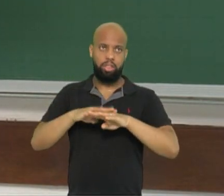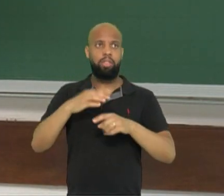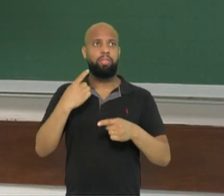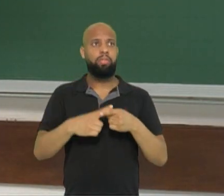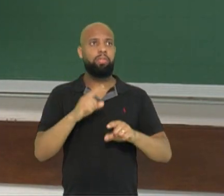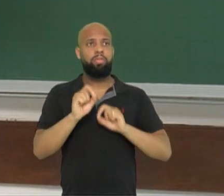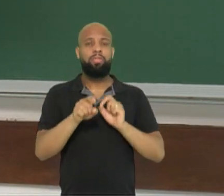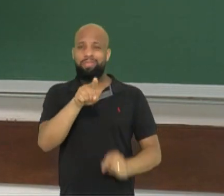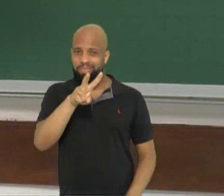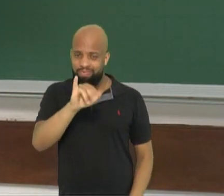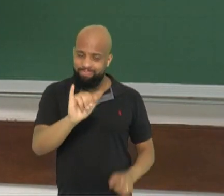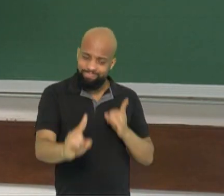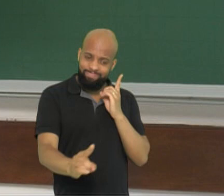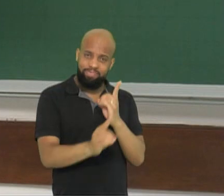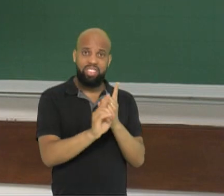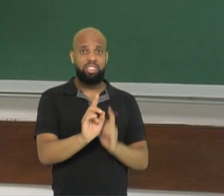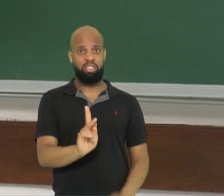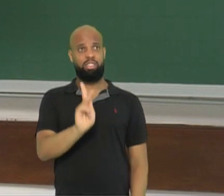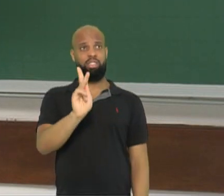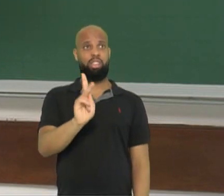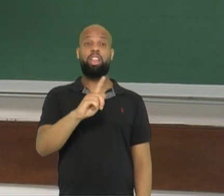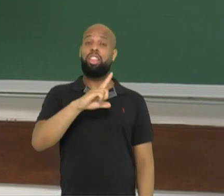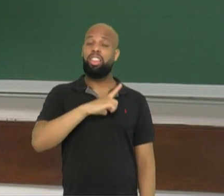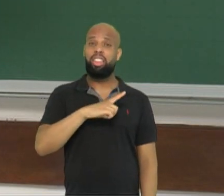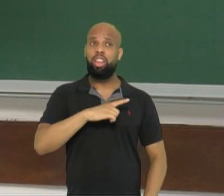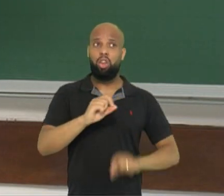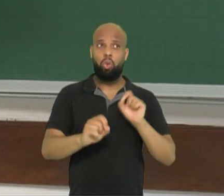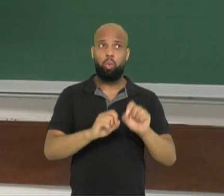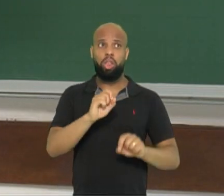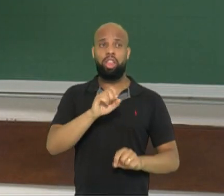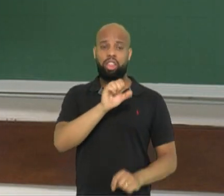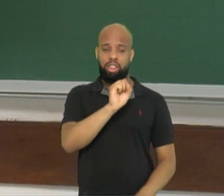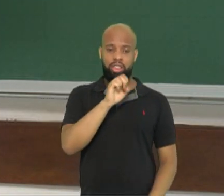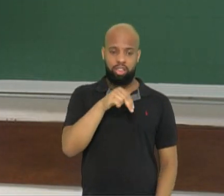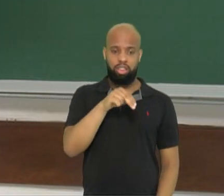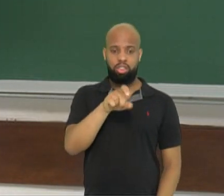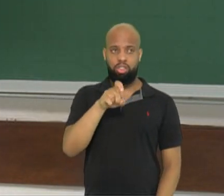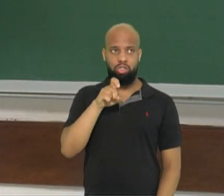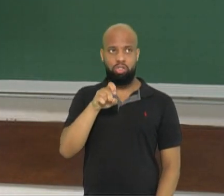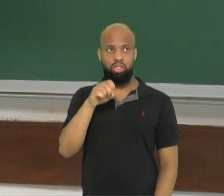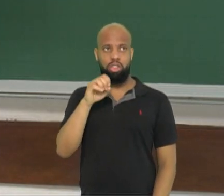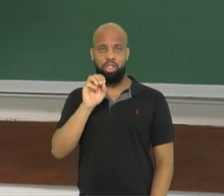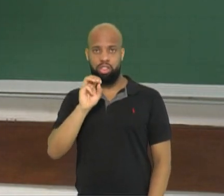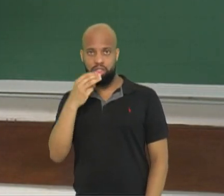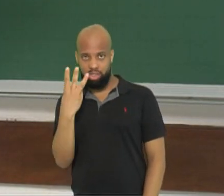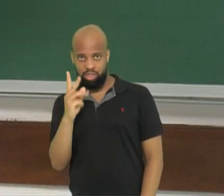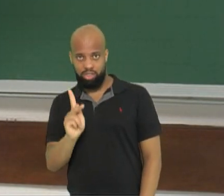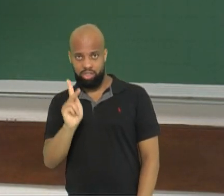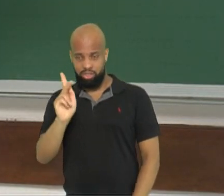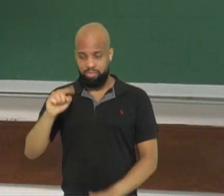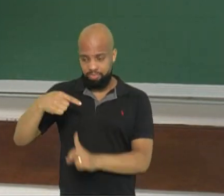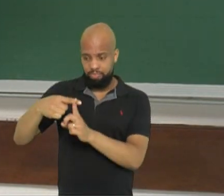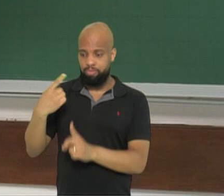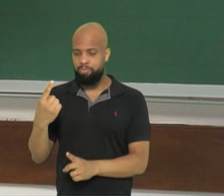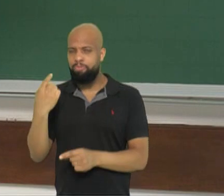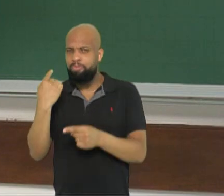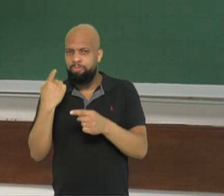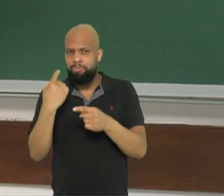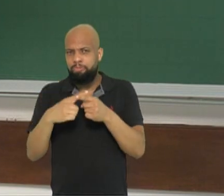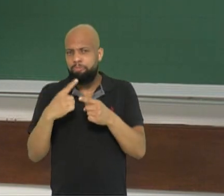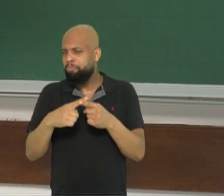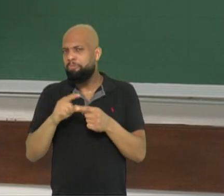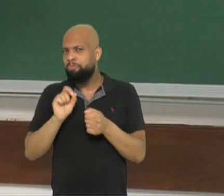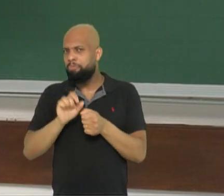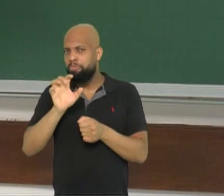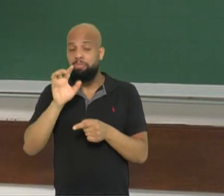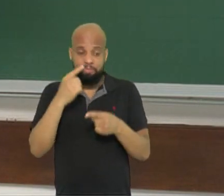aqui, determine K de modo que exista o valor de seno de x, 3K mais 1. Lembra que o valor